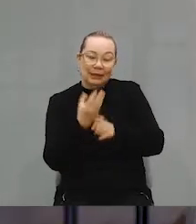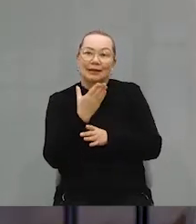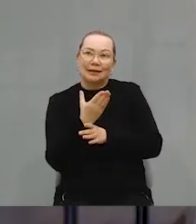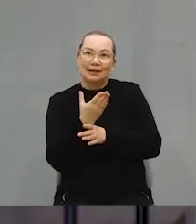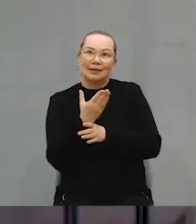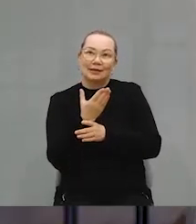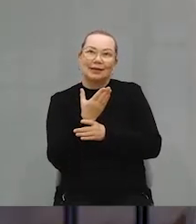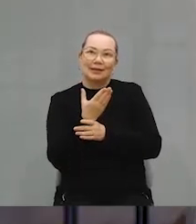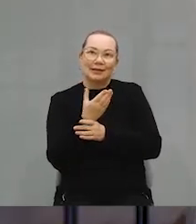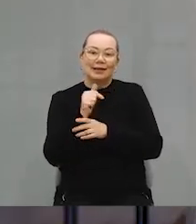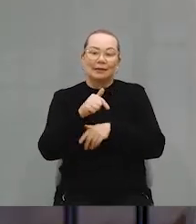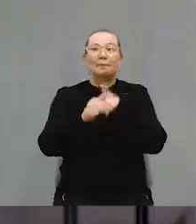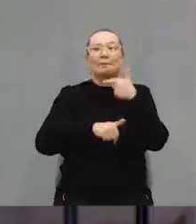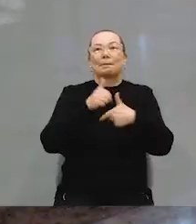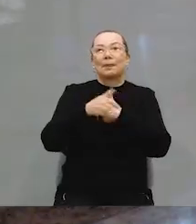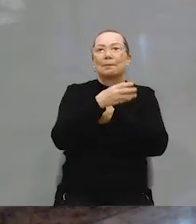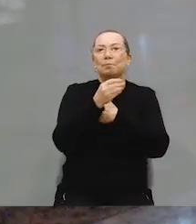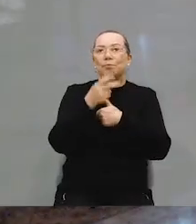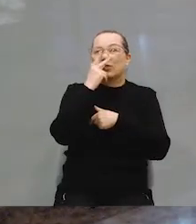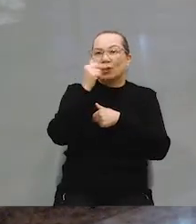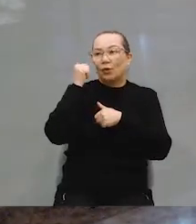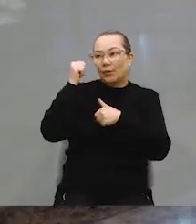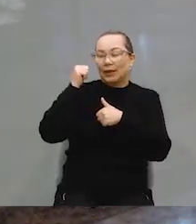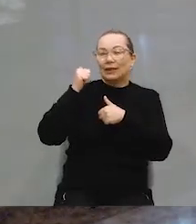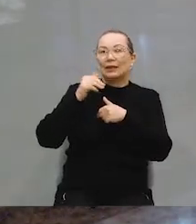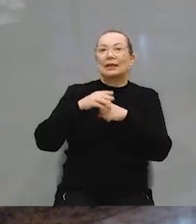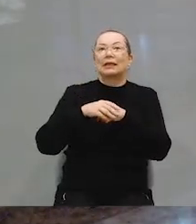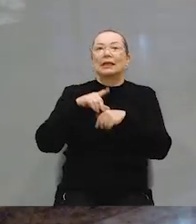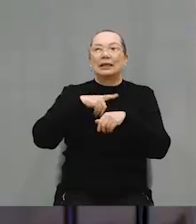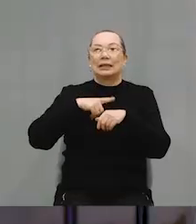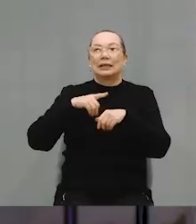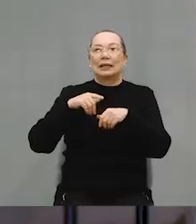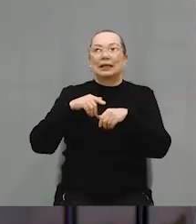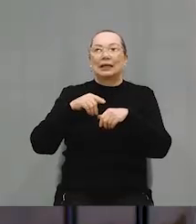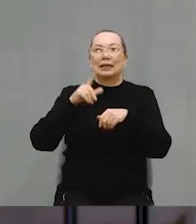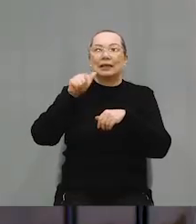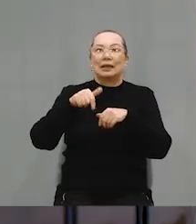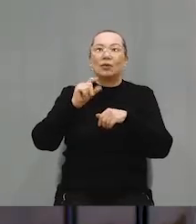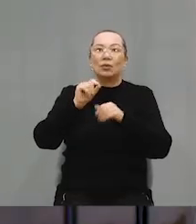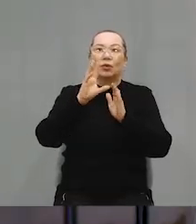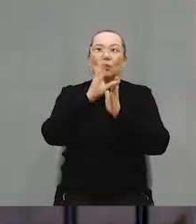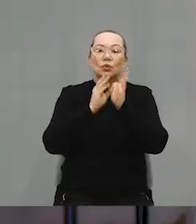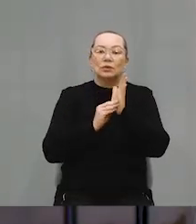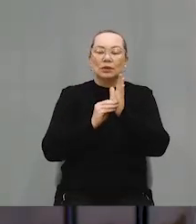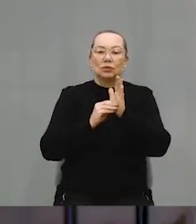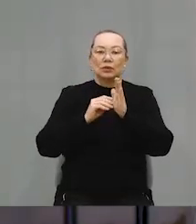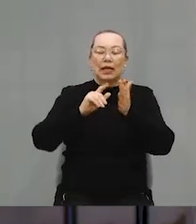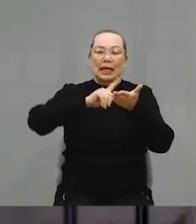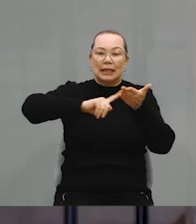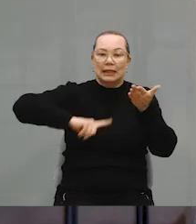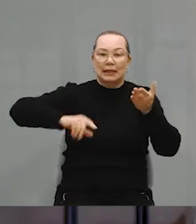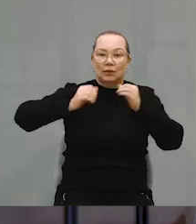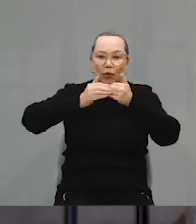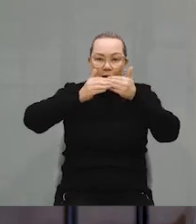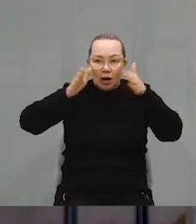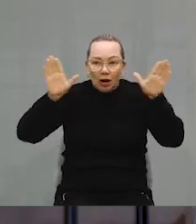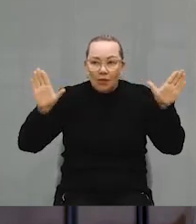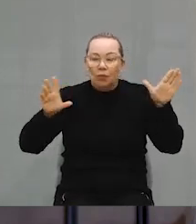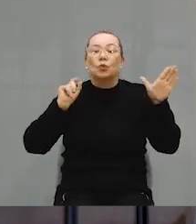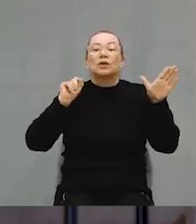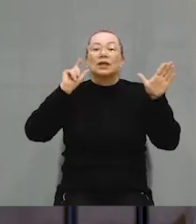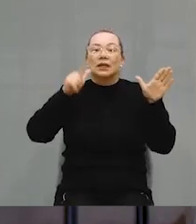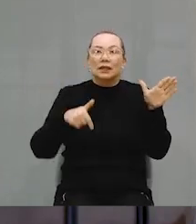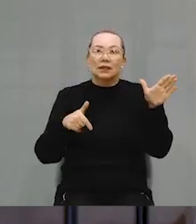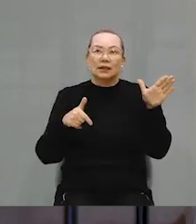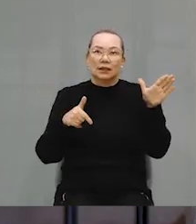o pessoal trabalha muito com... É como essa exposição que nós estamos aqui, né? Que é o conceito da literatura ampliada. Né? O que é literatura? É